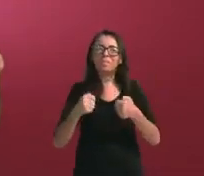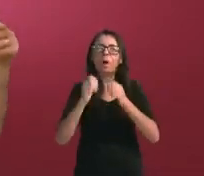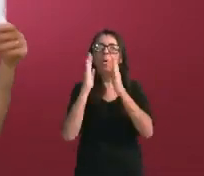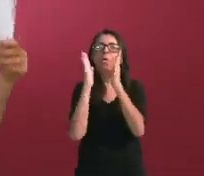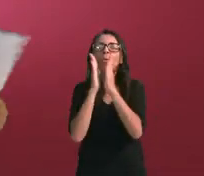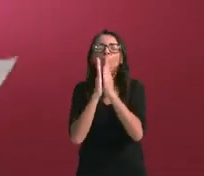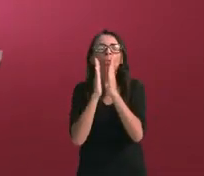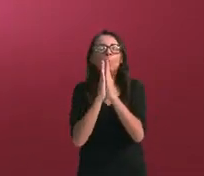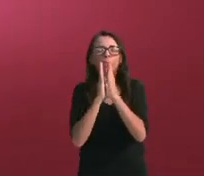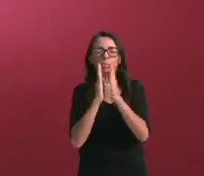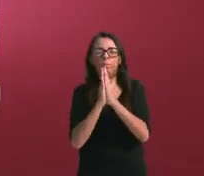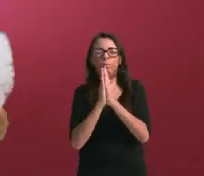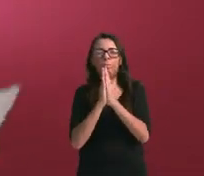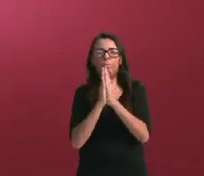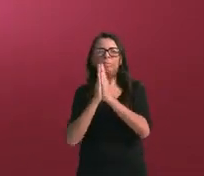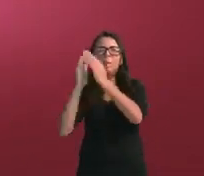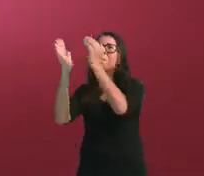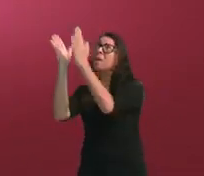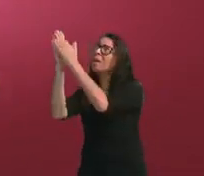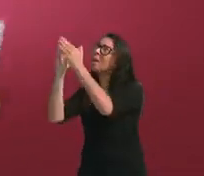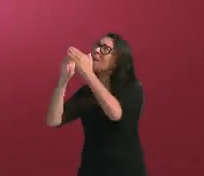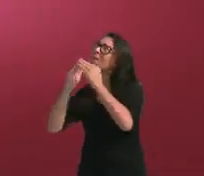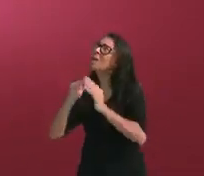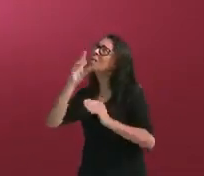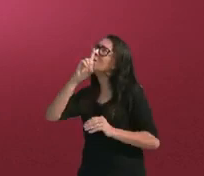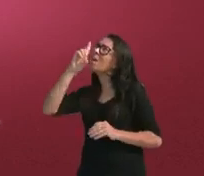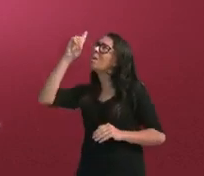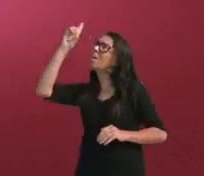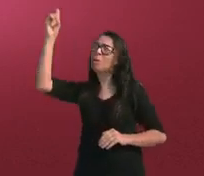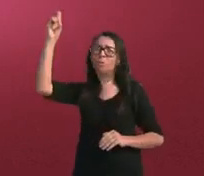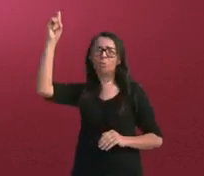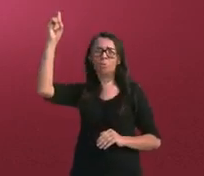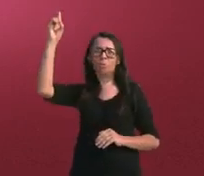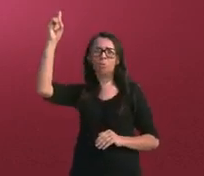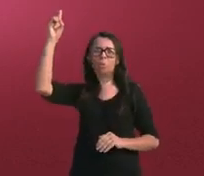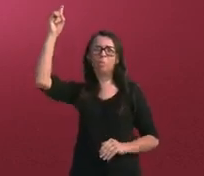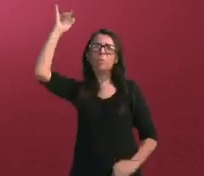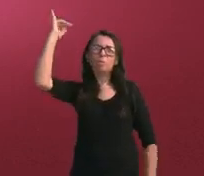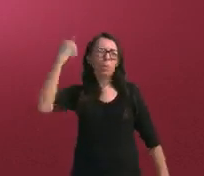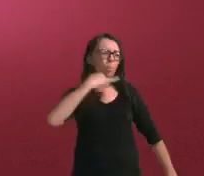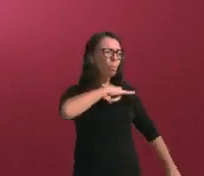igrejas, para que o Evangelho venha ser